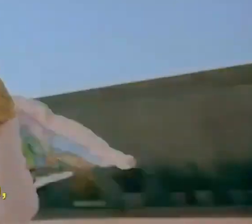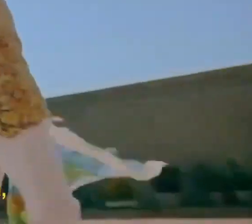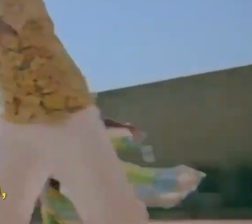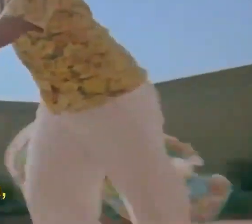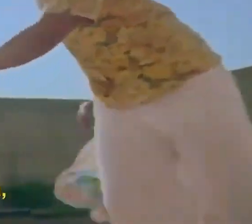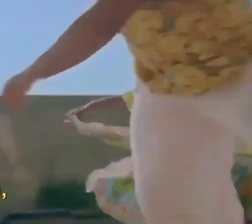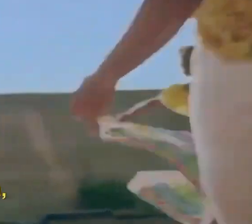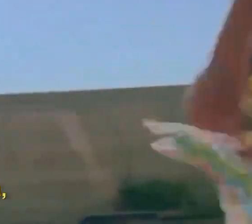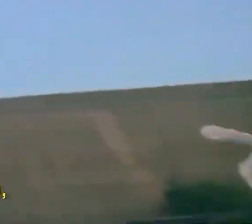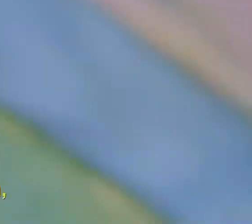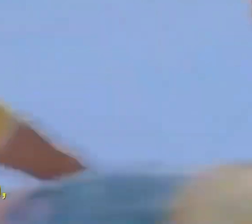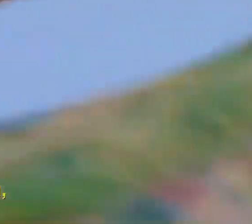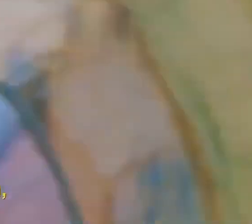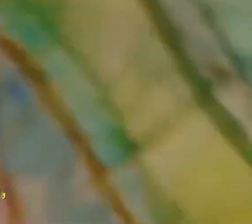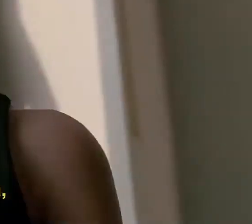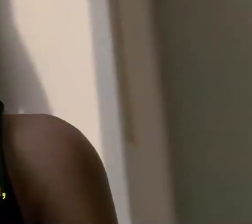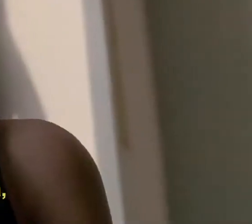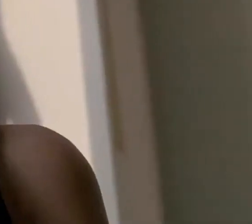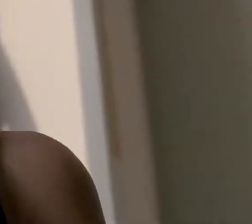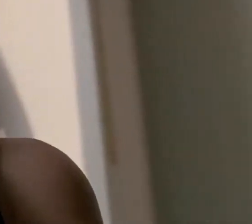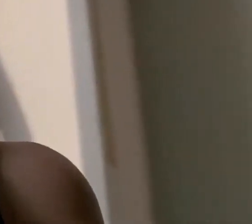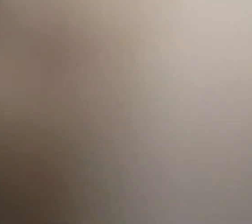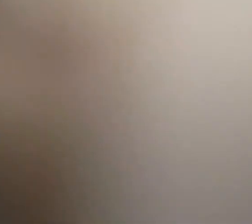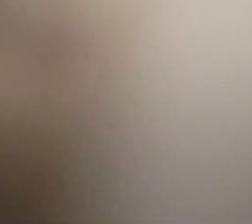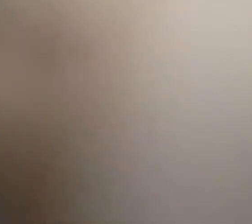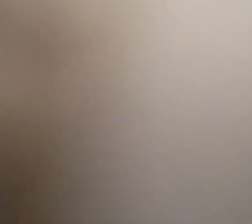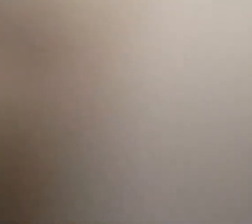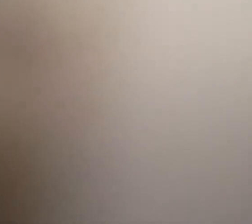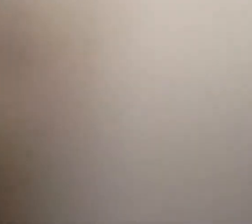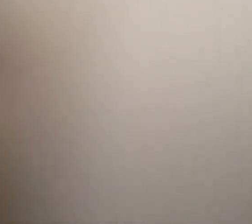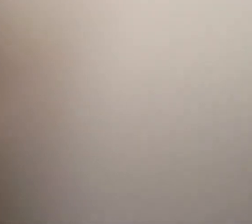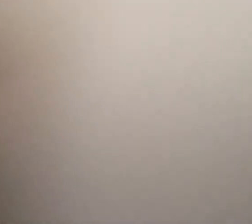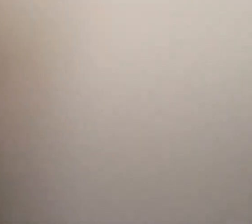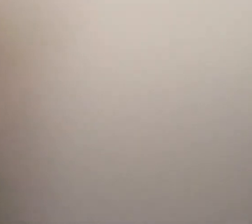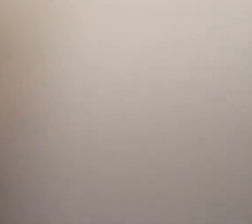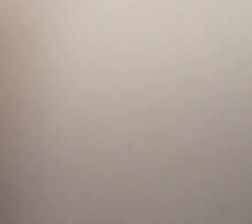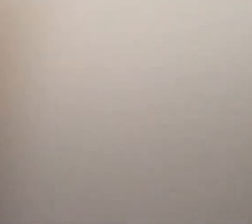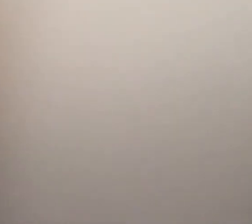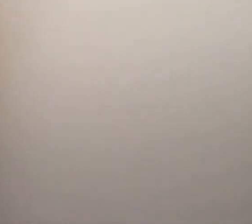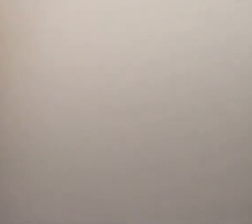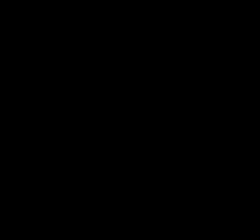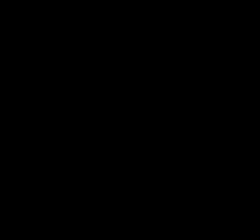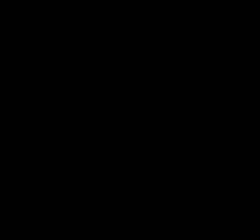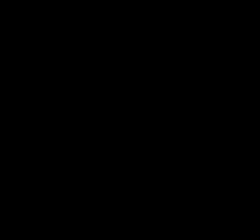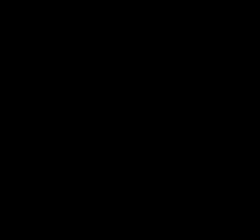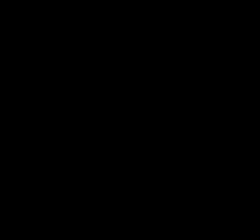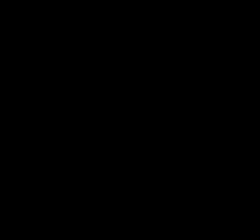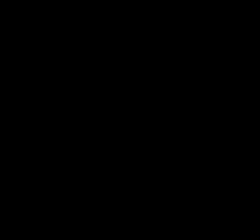Apoiando e valorizando nossa cultura, crescemos e evoluímos juntos.